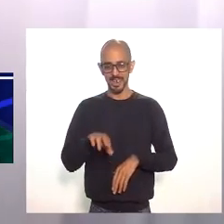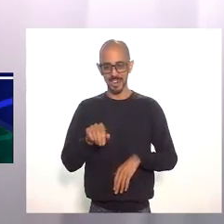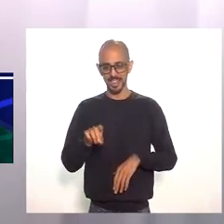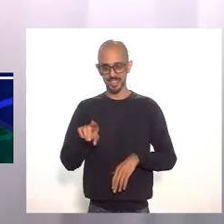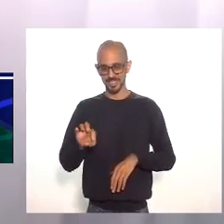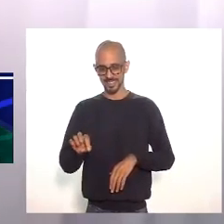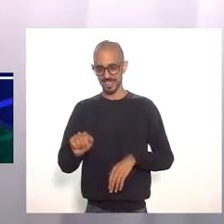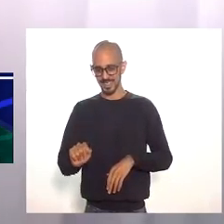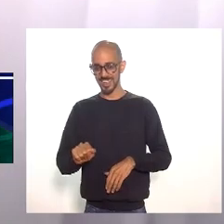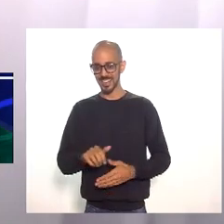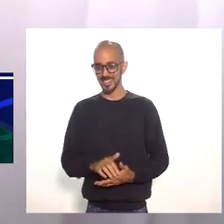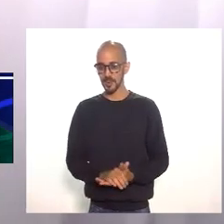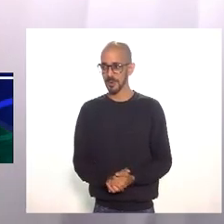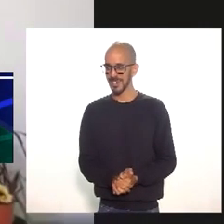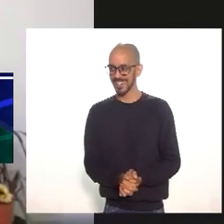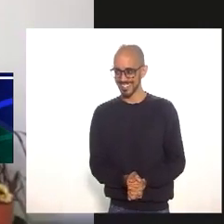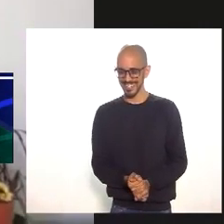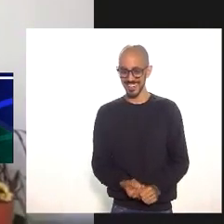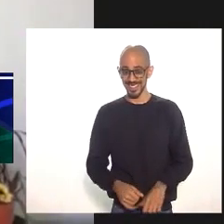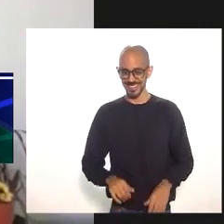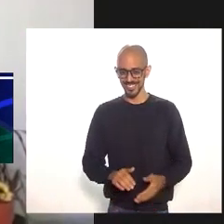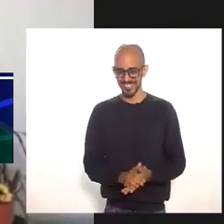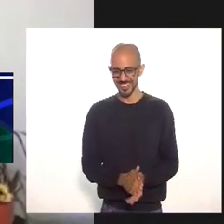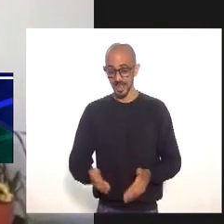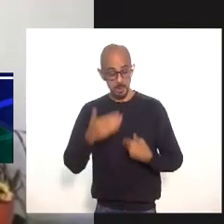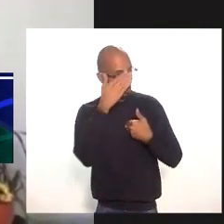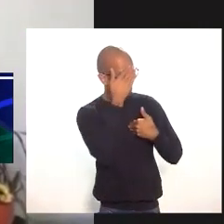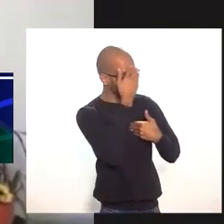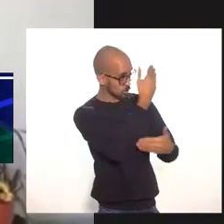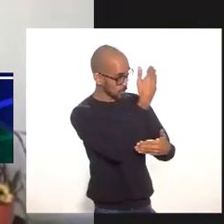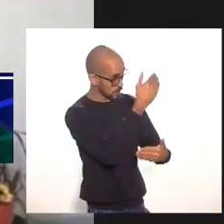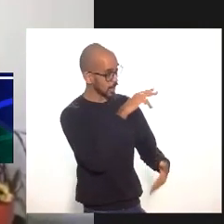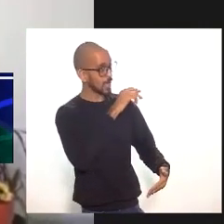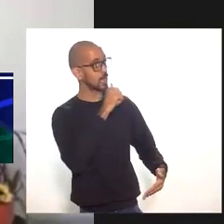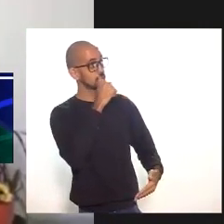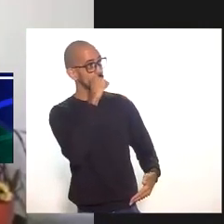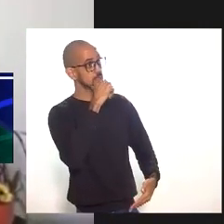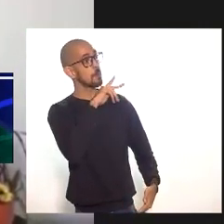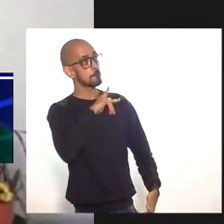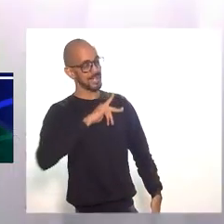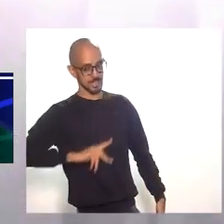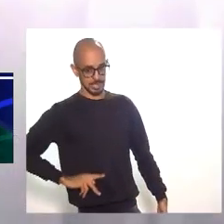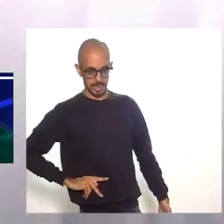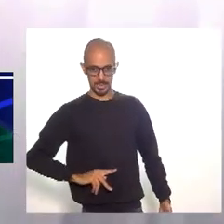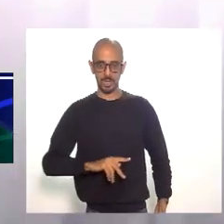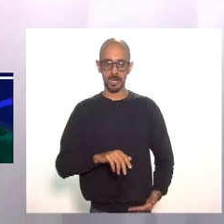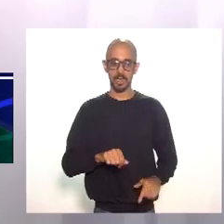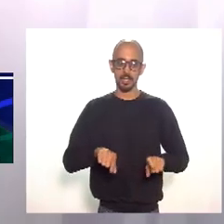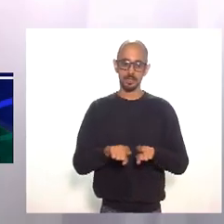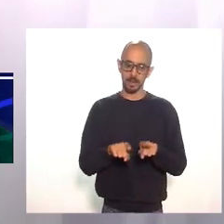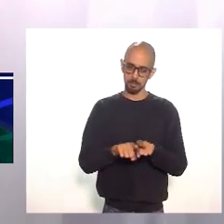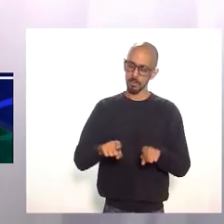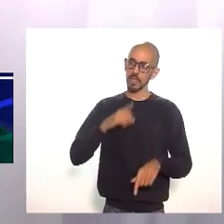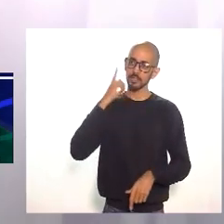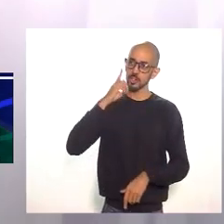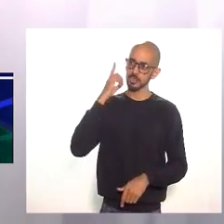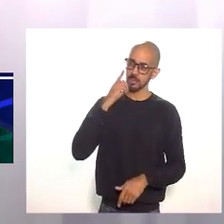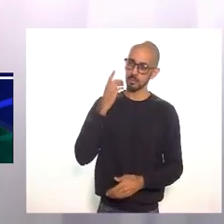Souza. Muito obrigada, senhora presidenta. Boa tarde, senhoras deputadas e senhores